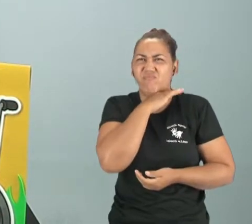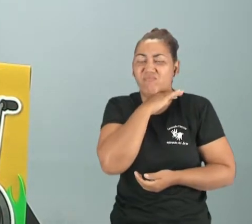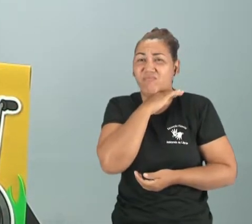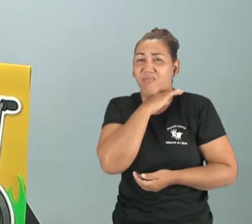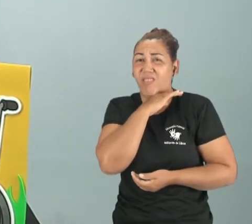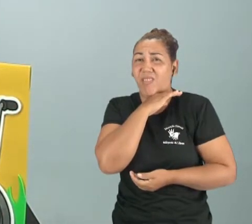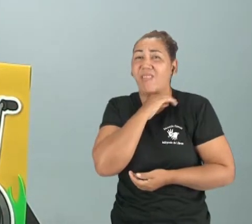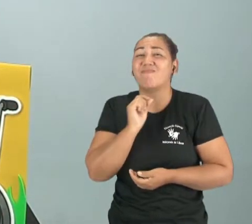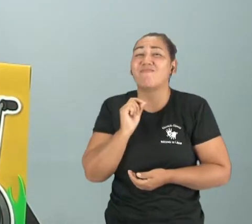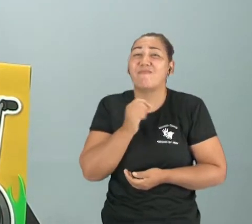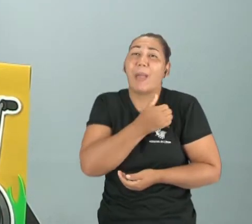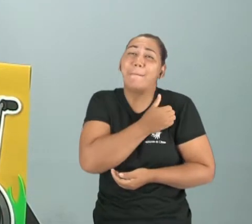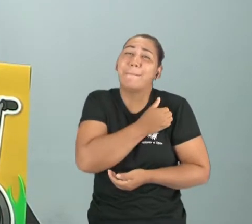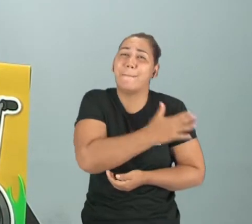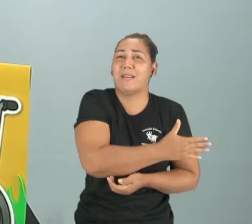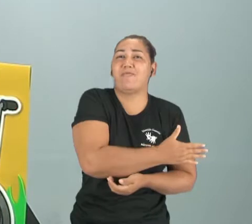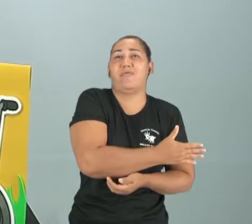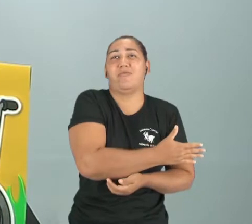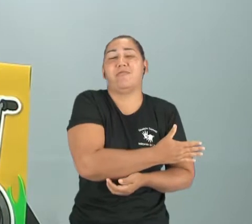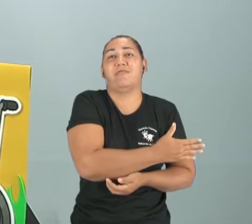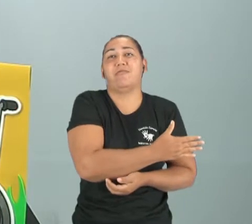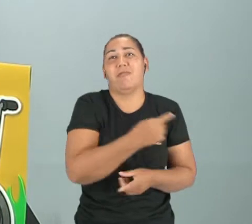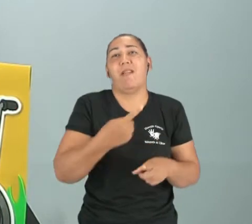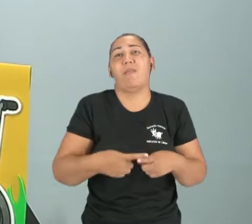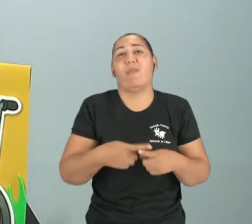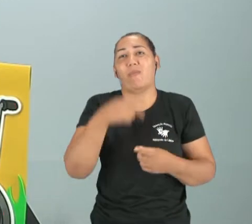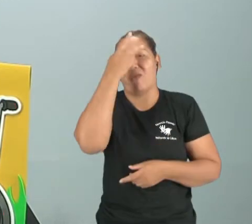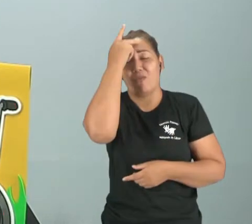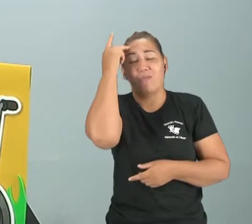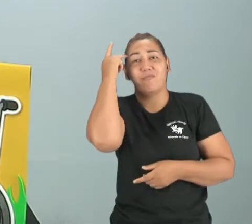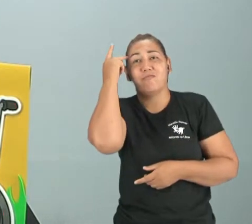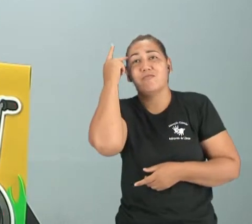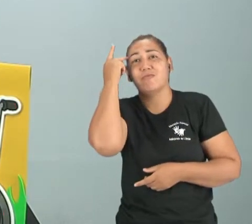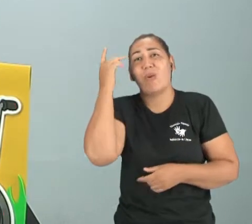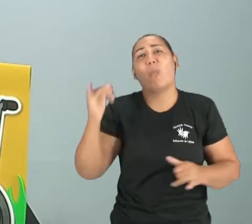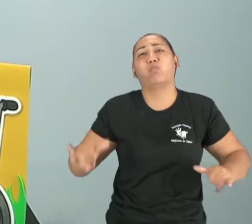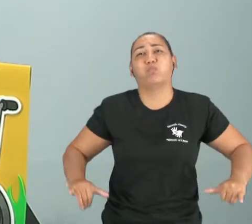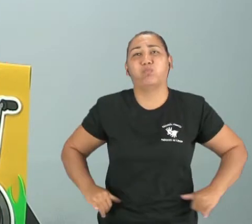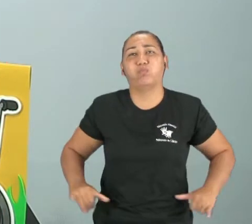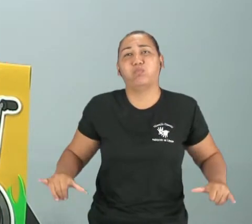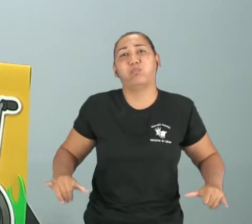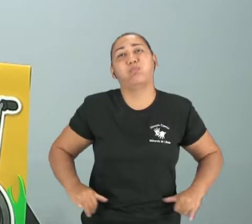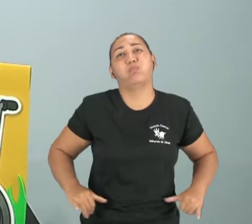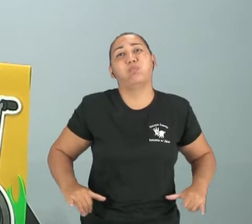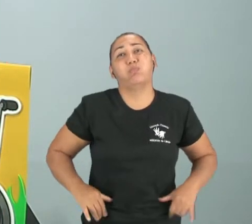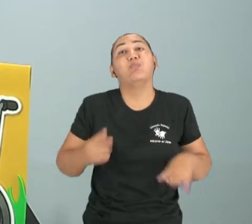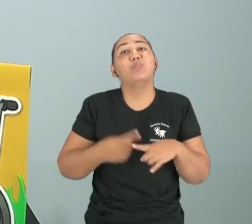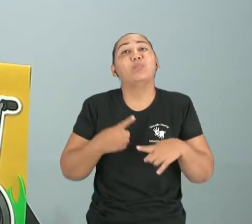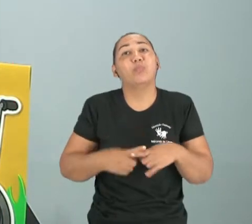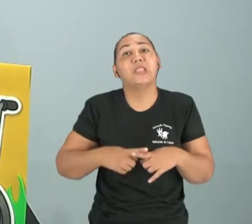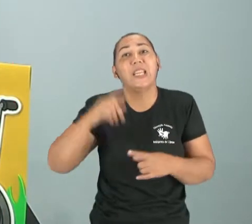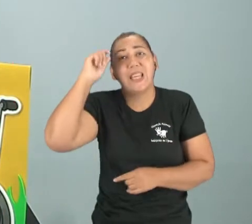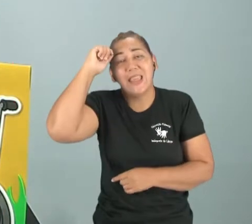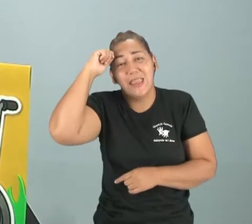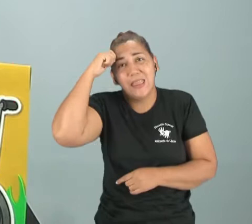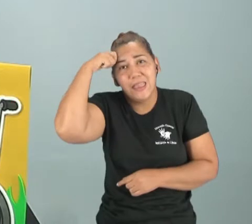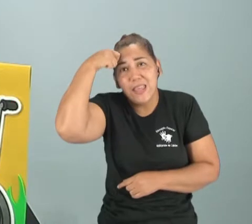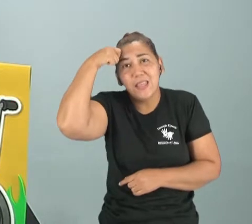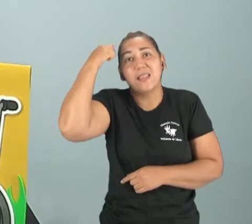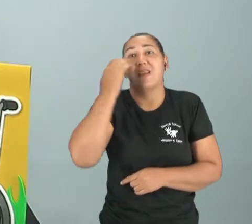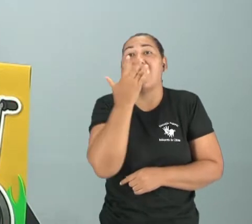o preconceito, né? Que algumas pessoas sofrem por serem negras ou por terem